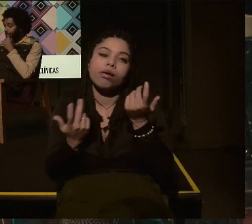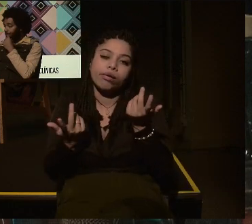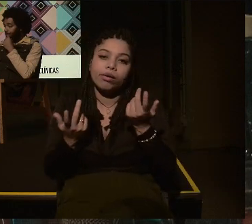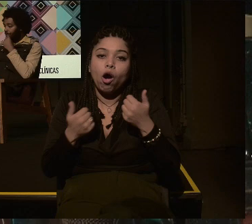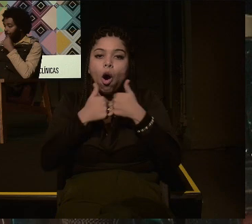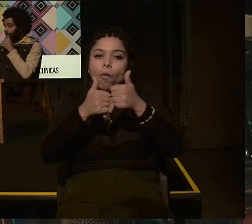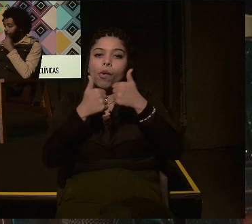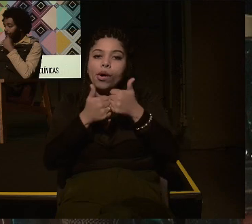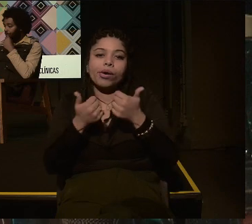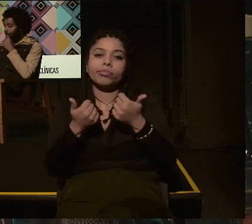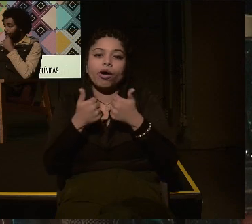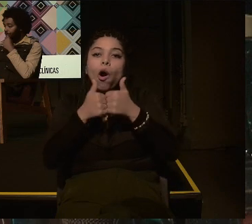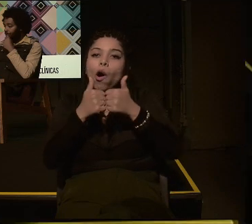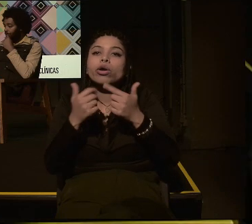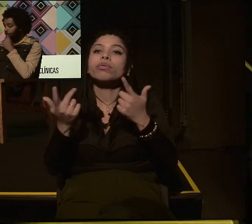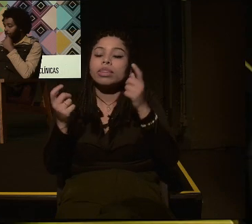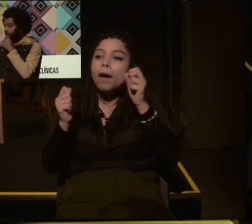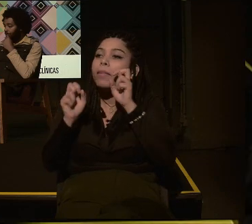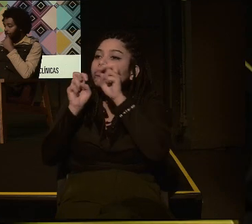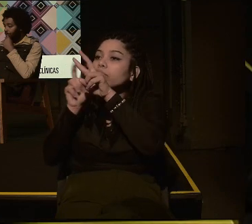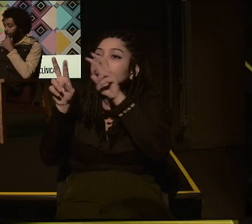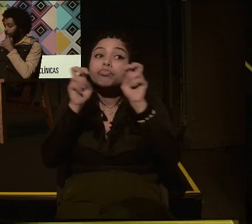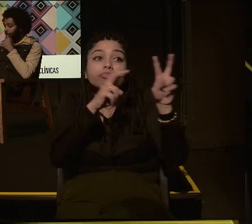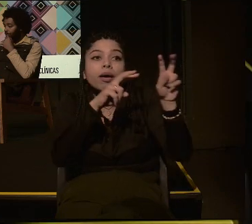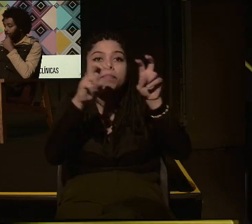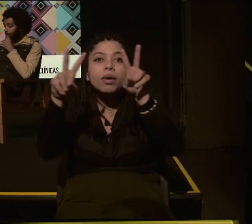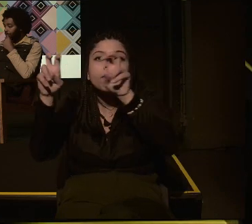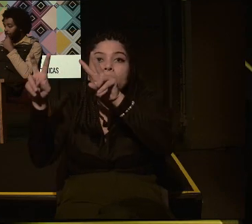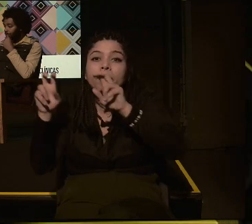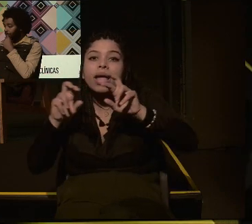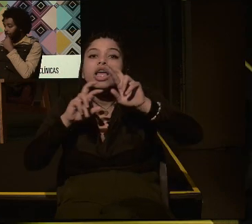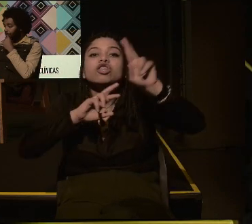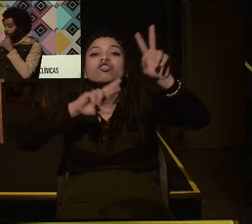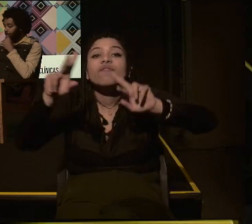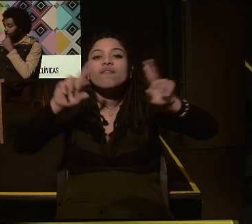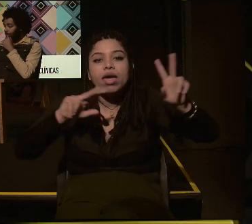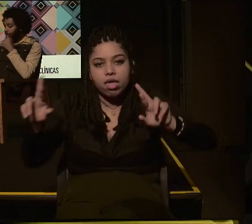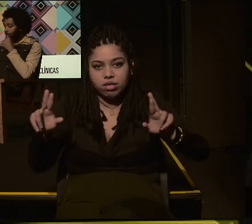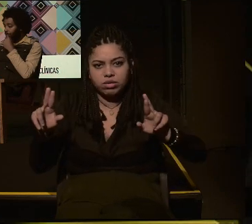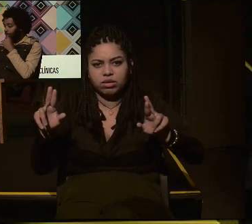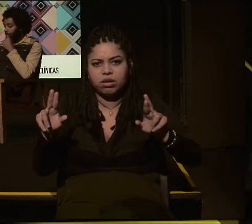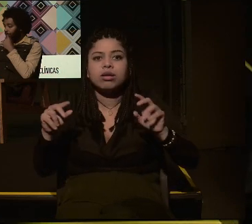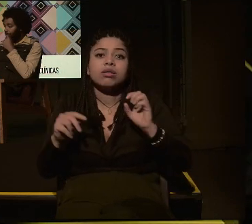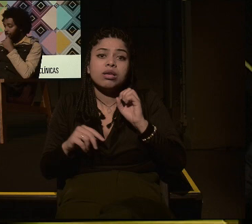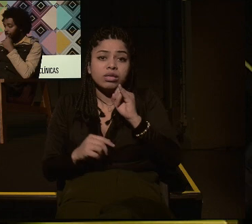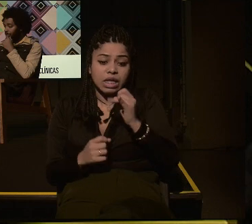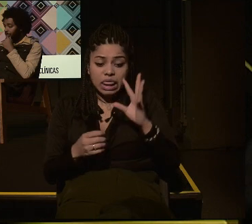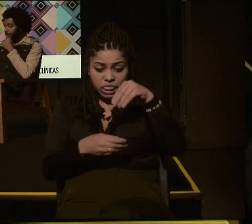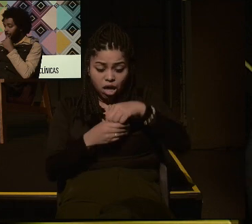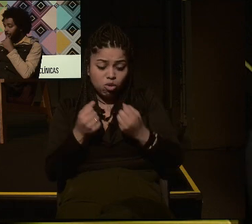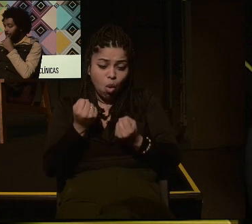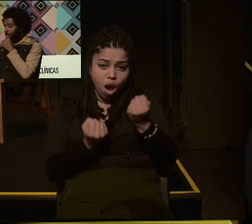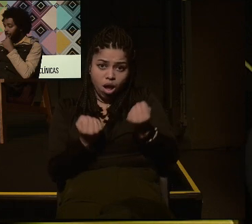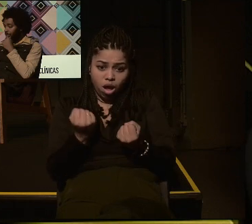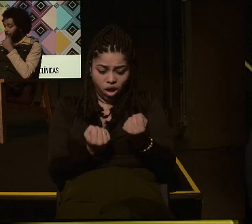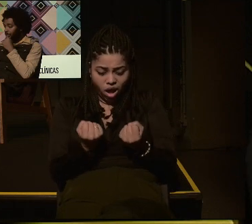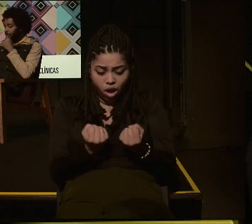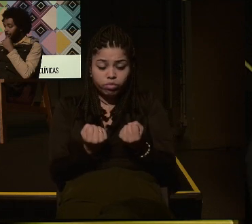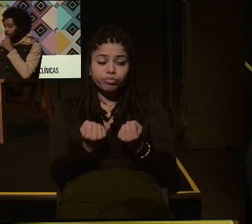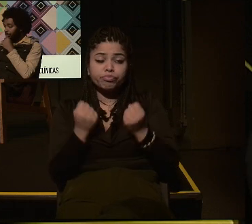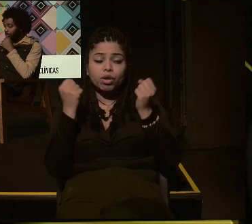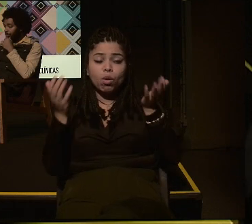no seu carro. E aqui a crítica não é o automóvel individual, mas a lógica capitalista,